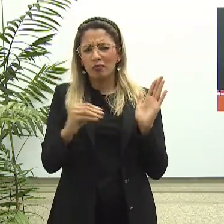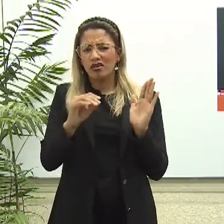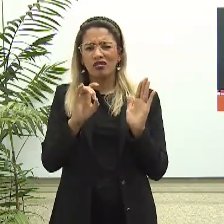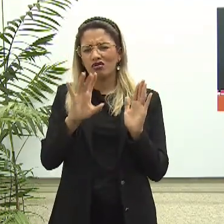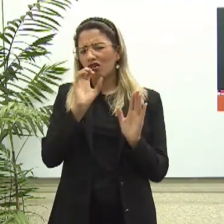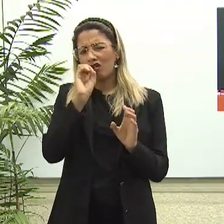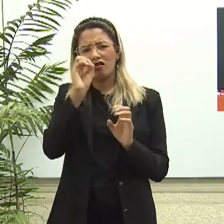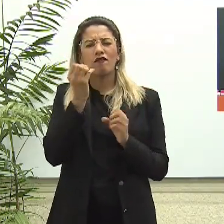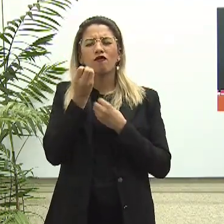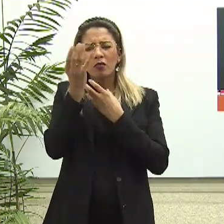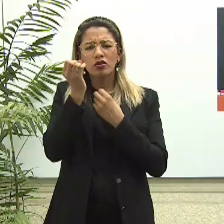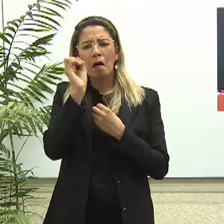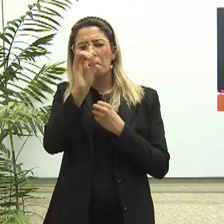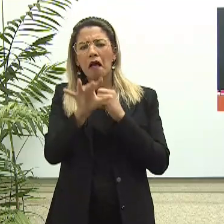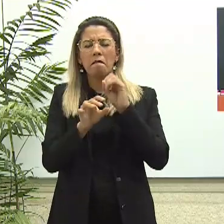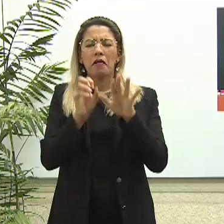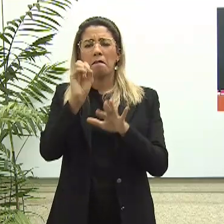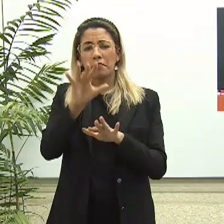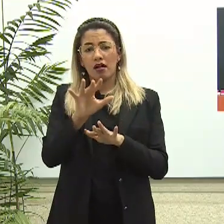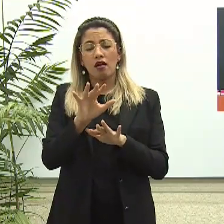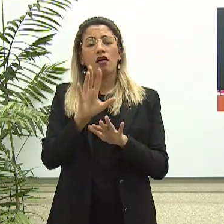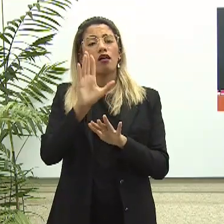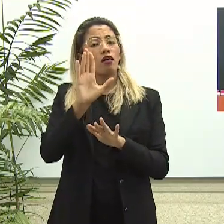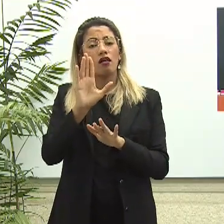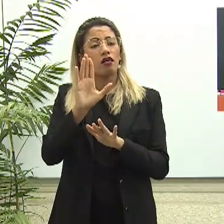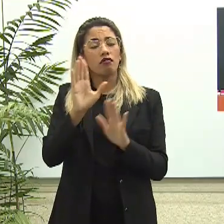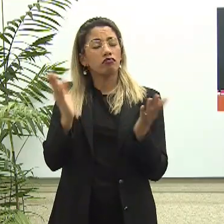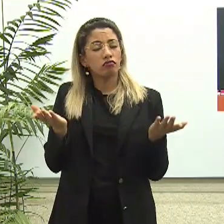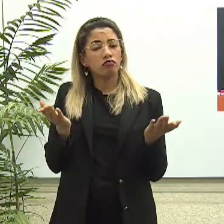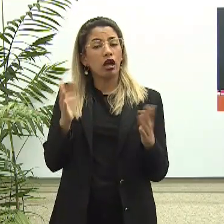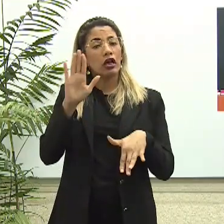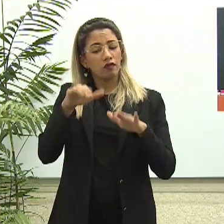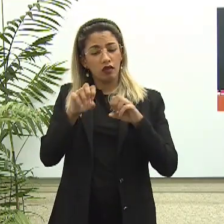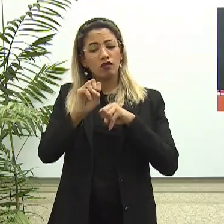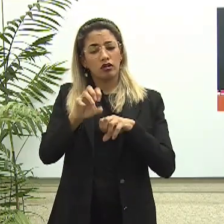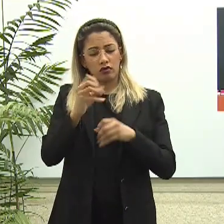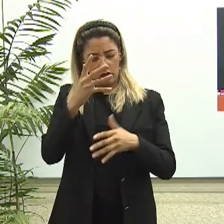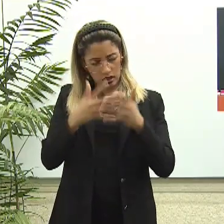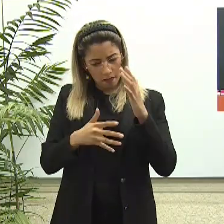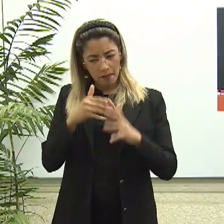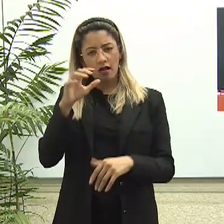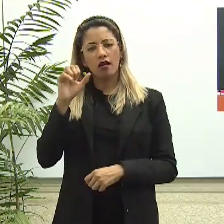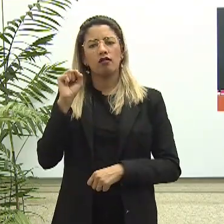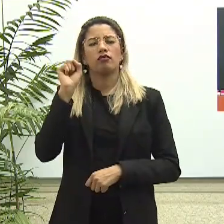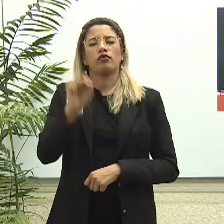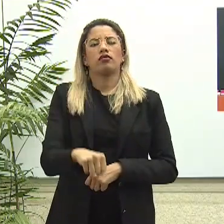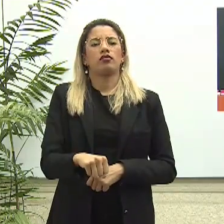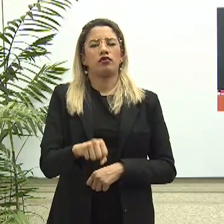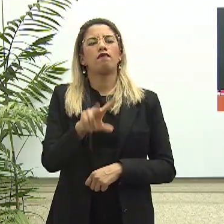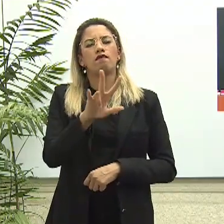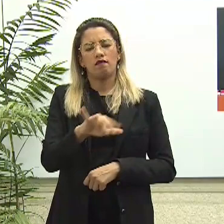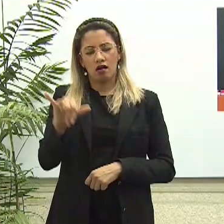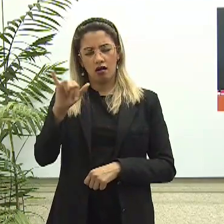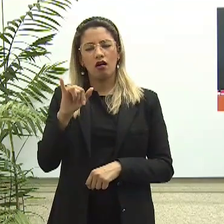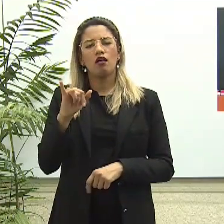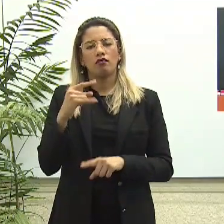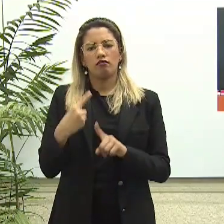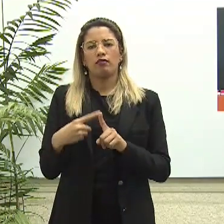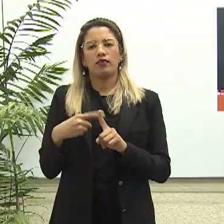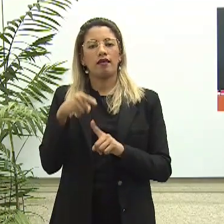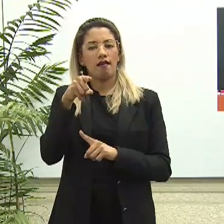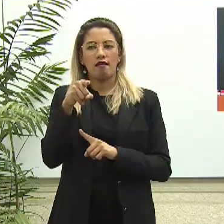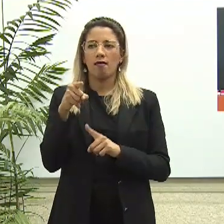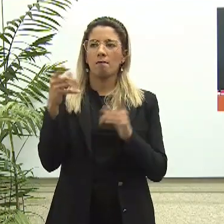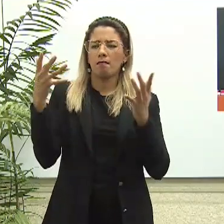e ele vai atrapalhar a educação vai vai porque o capital Não porque ele é